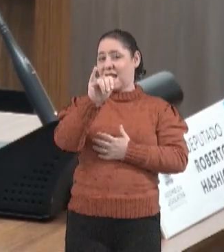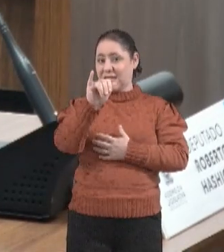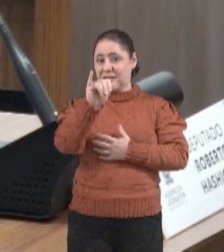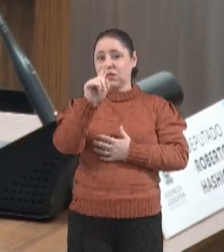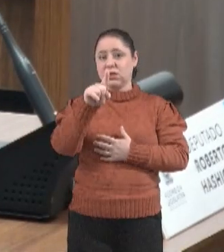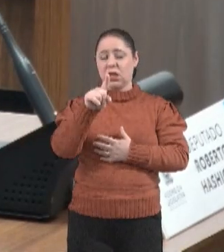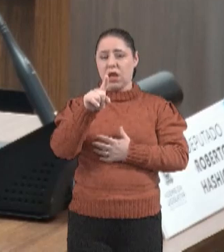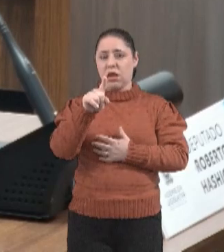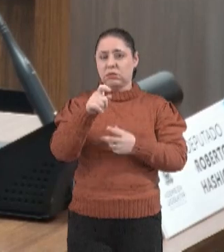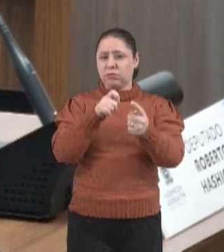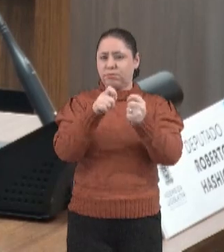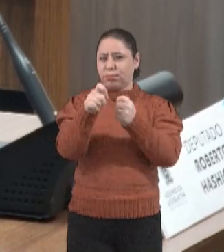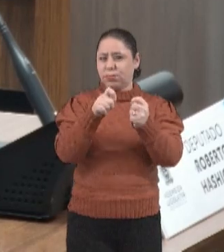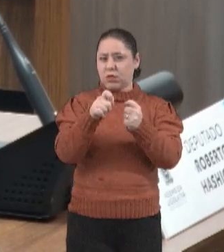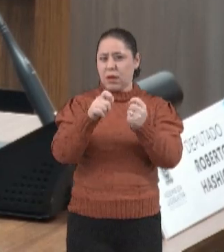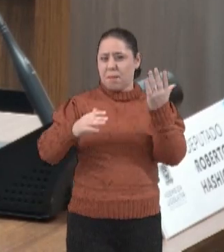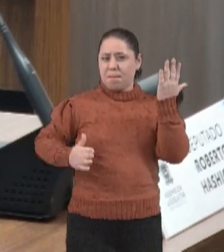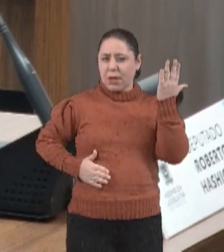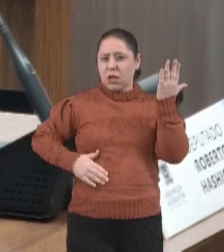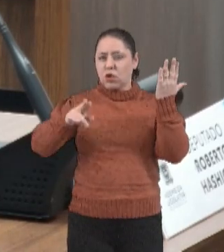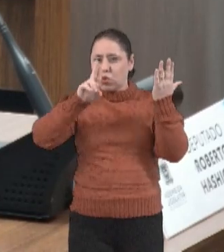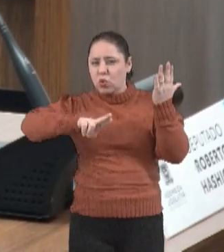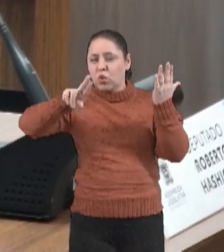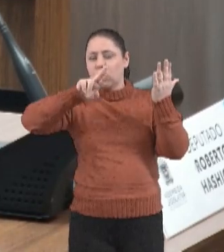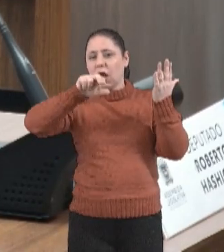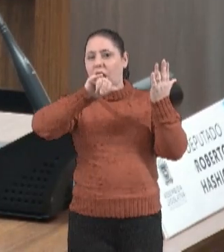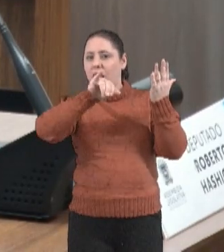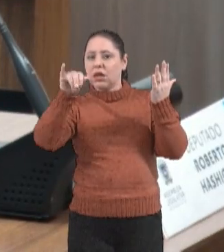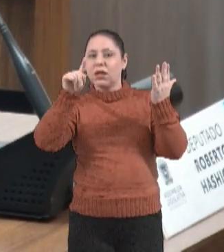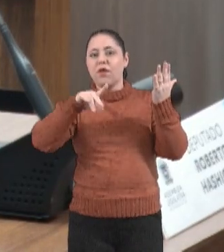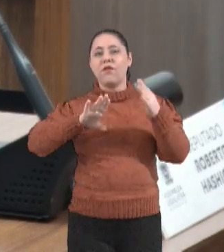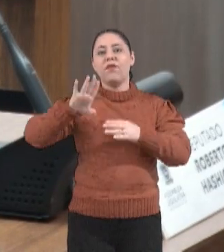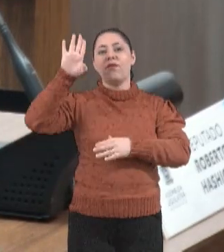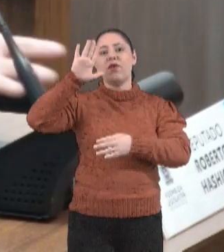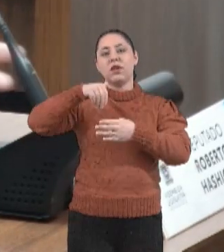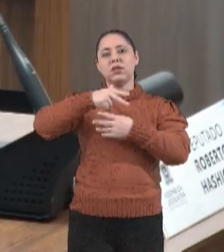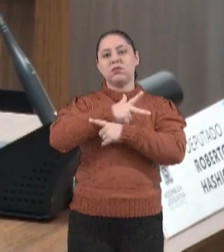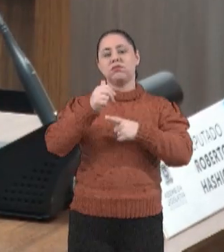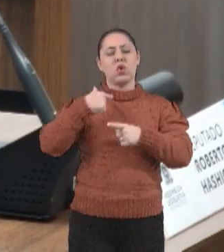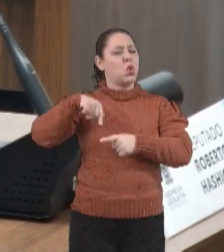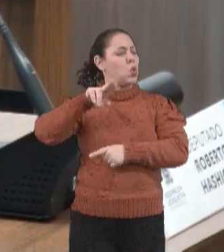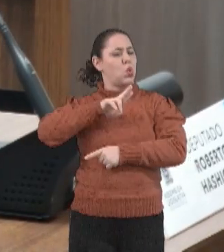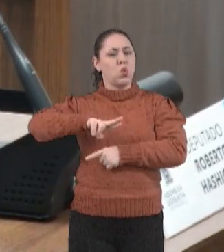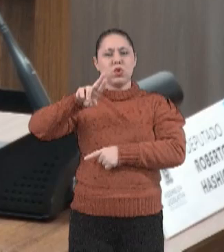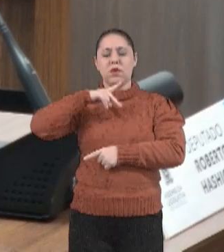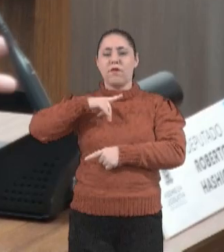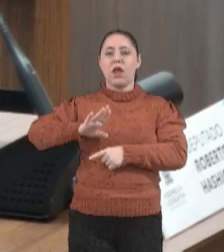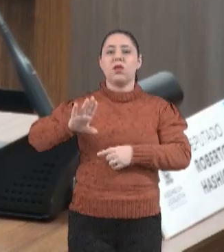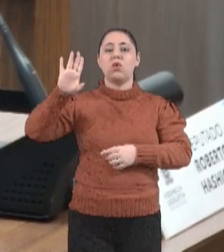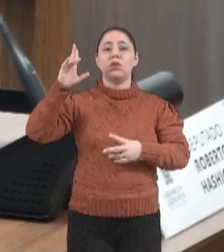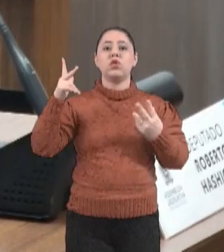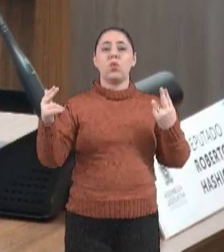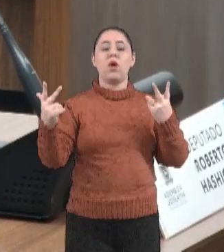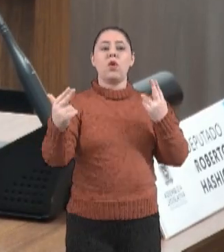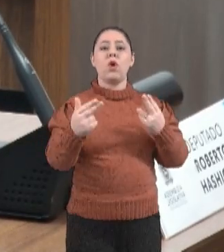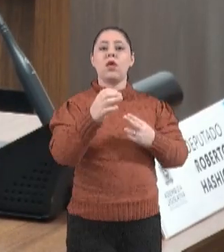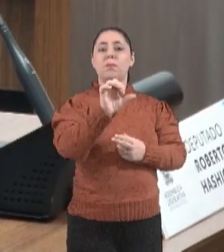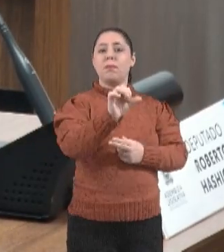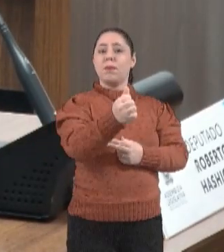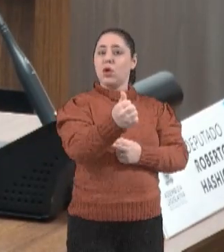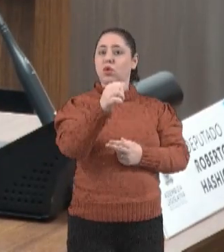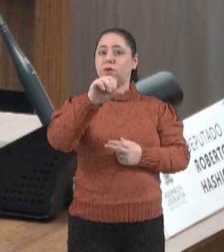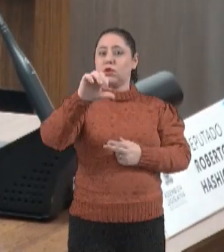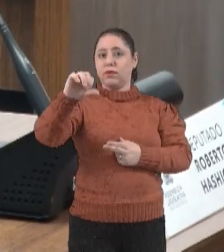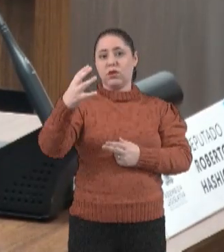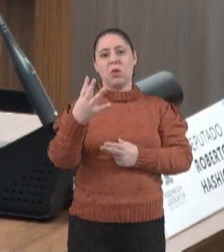que coibir a ação de bandidos que se utilizam disso para vencer as eleições. Eu não utilizo disso, eu faço campanha, como eu disse, desde 94,